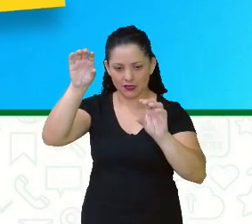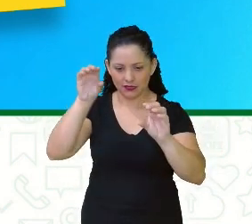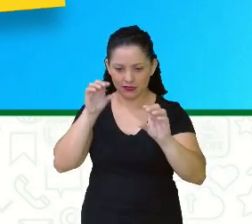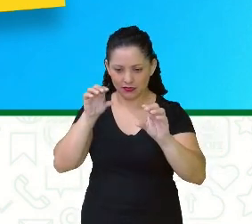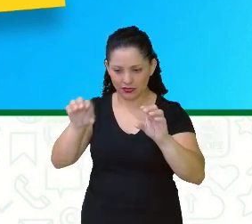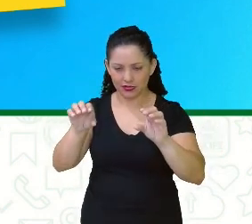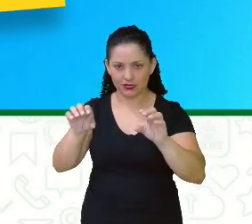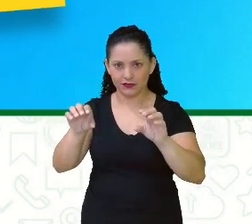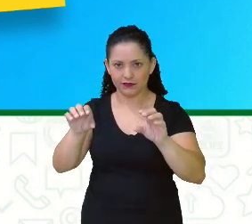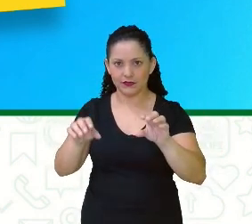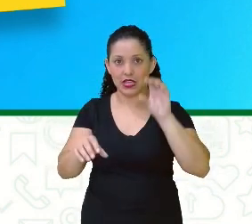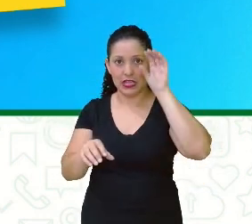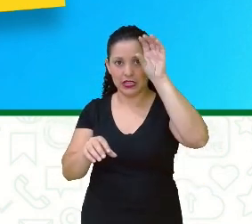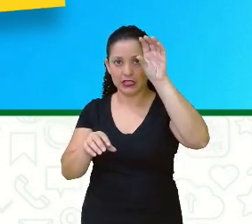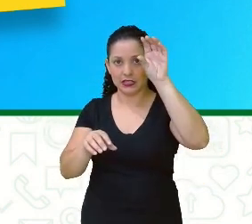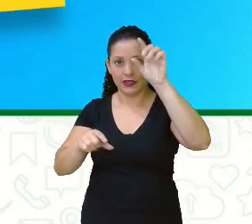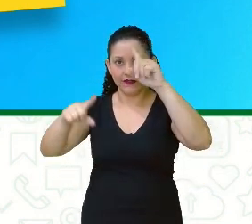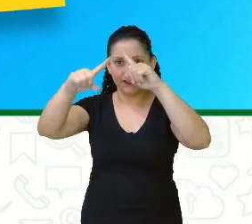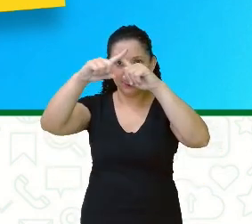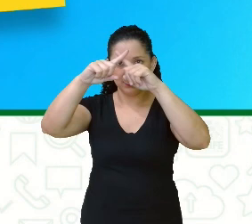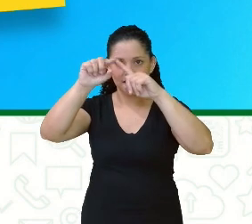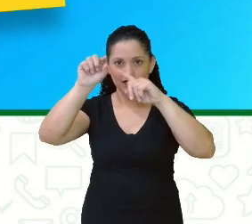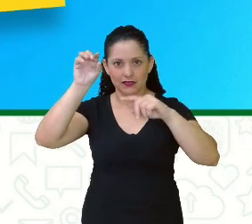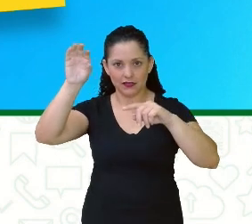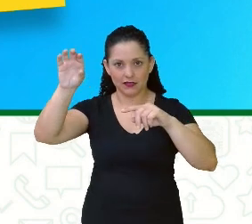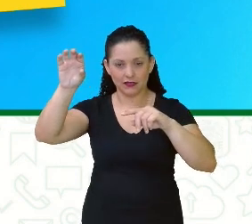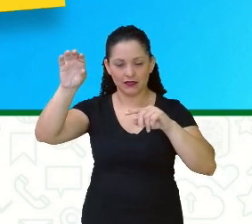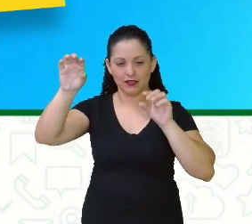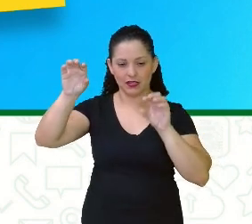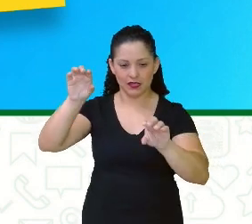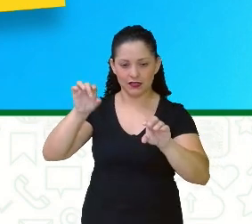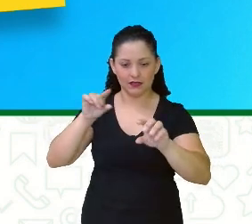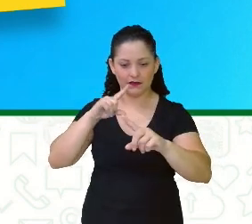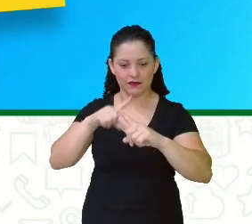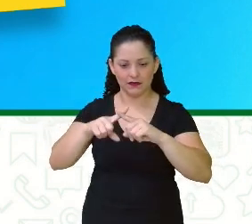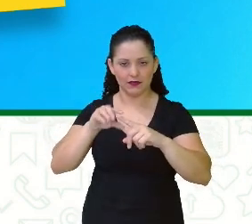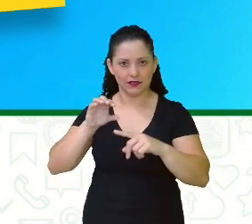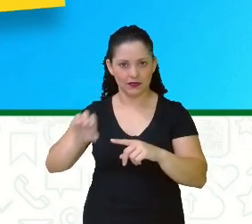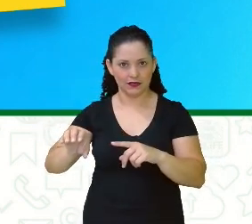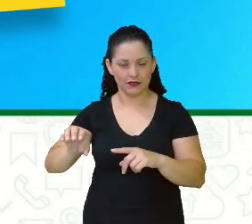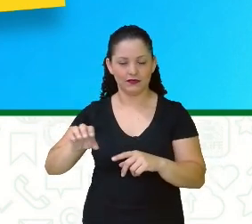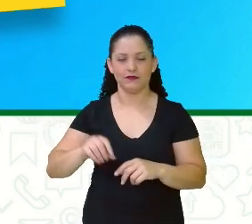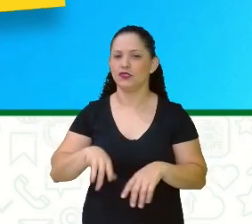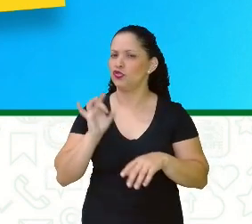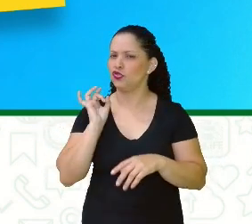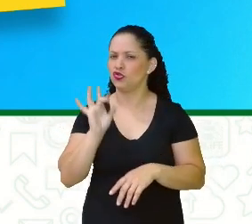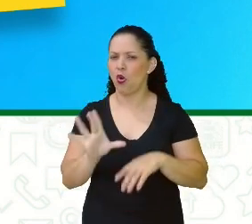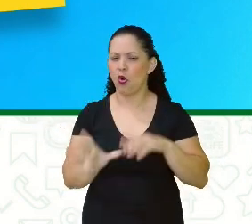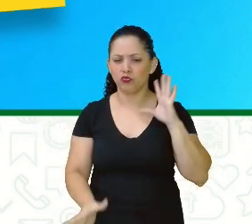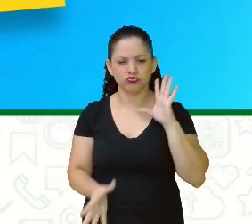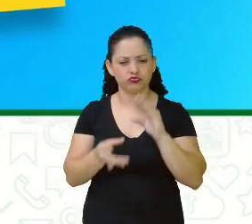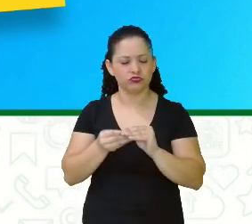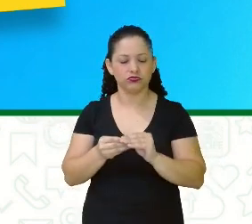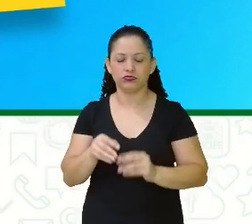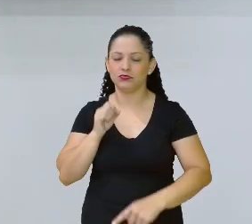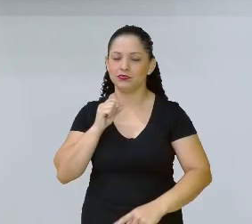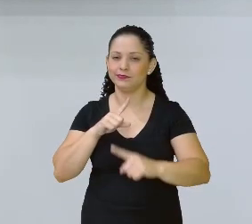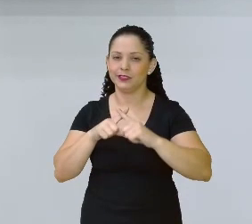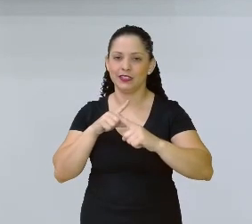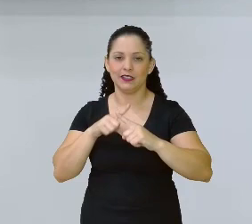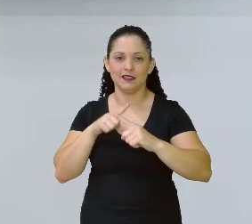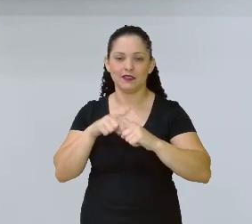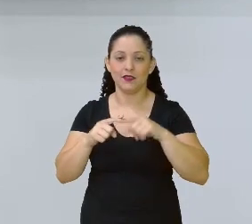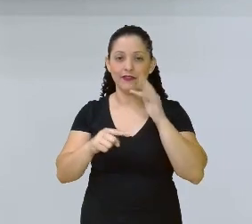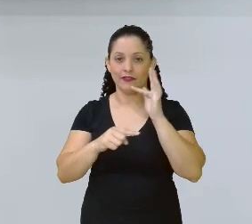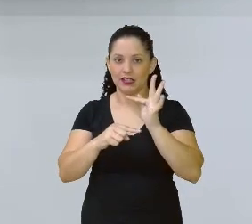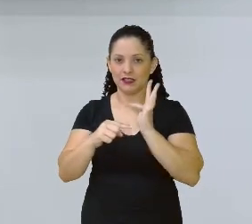seja, o de cima com o de cima, o de baixo com o de baixo. Eu só preciso fazer isso, multiplicação de